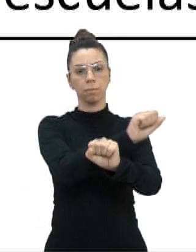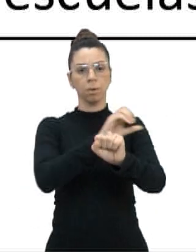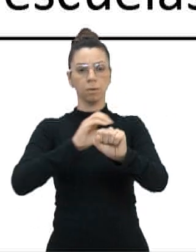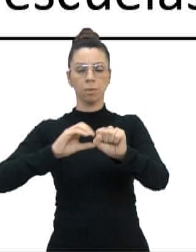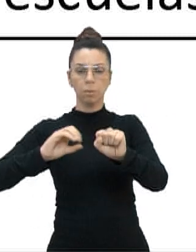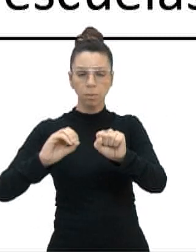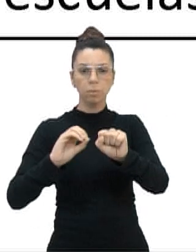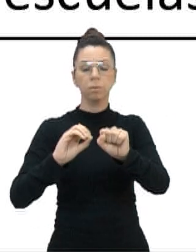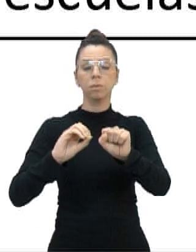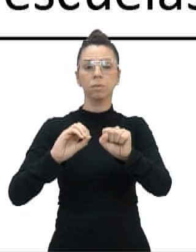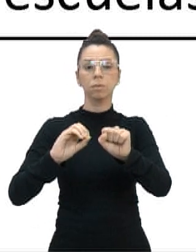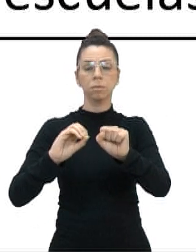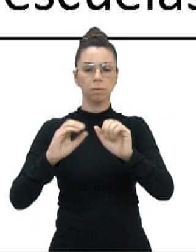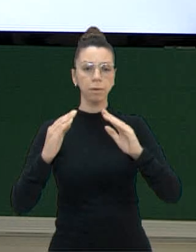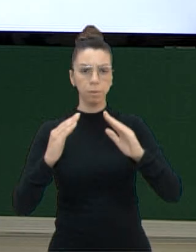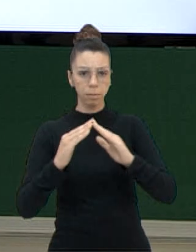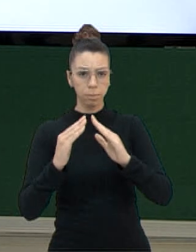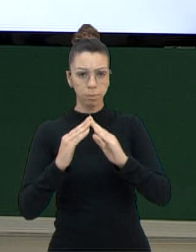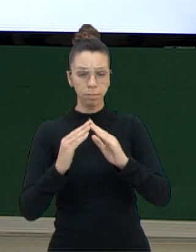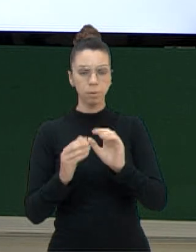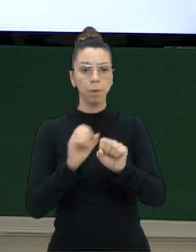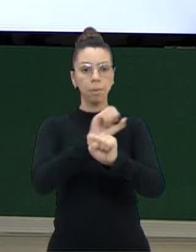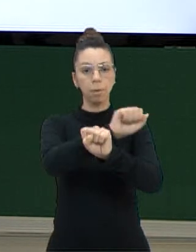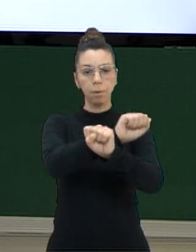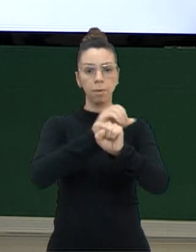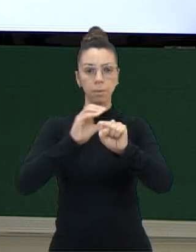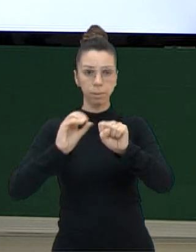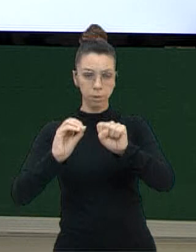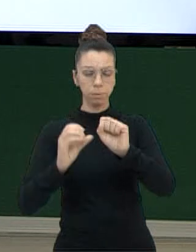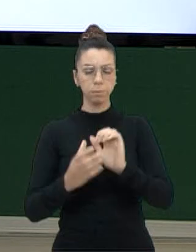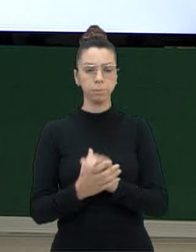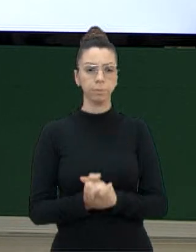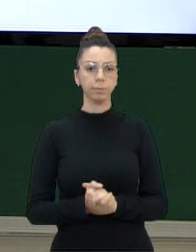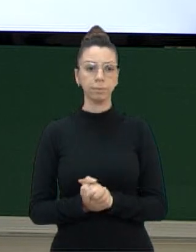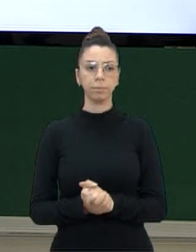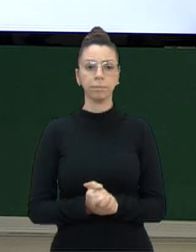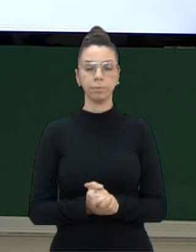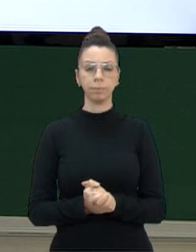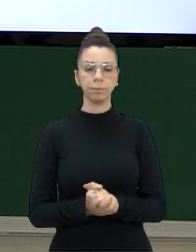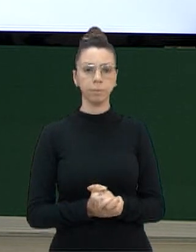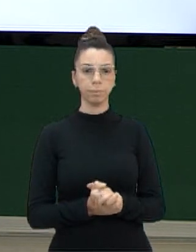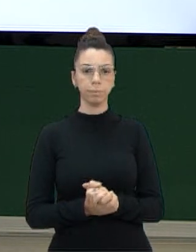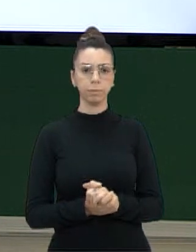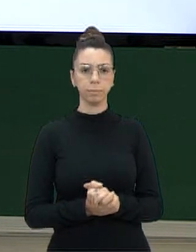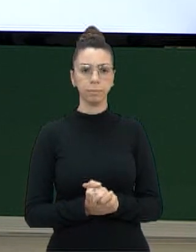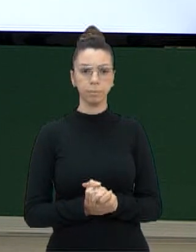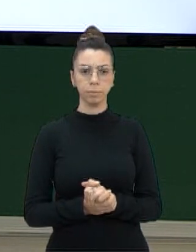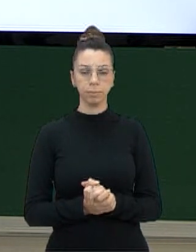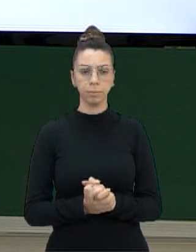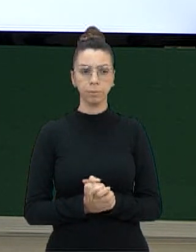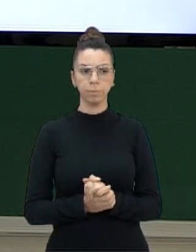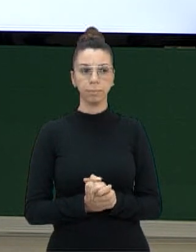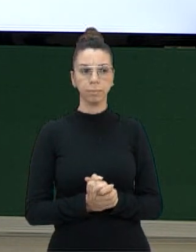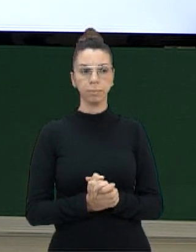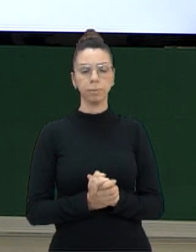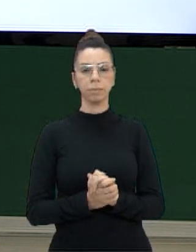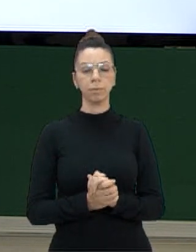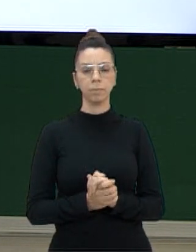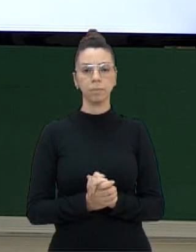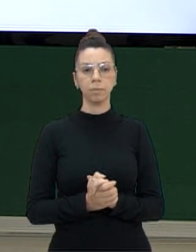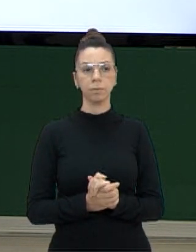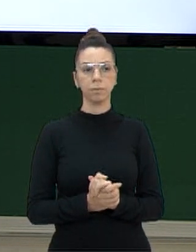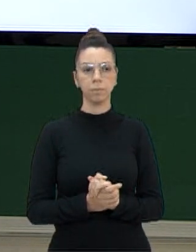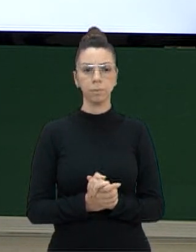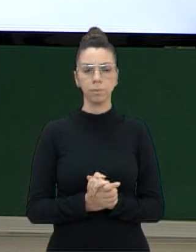vocabulário sobre casa? São os artículos. Aqui então, os artículos definidos ou determinantes, como decimos